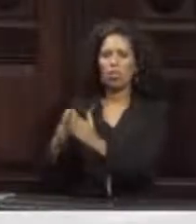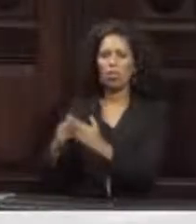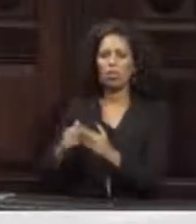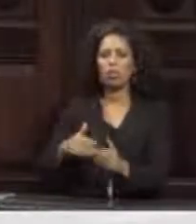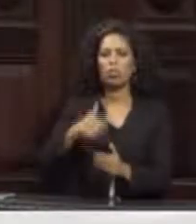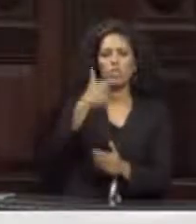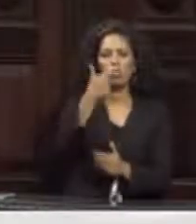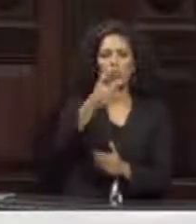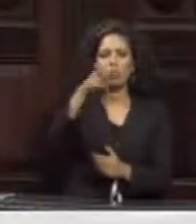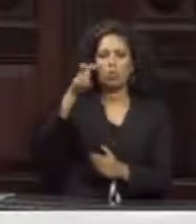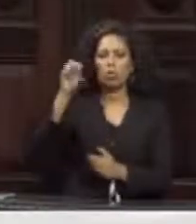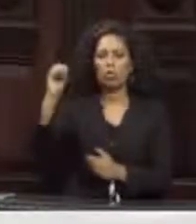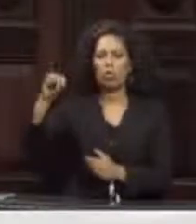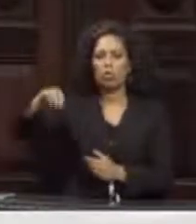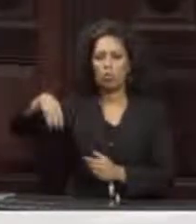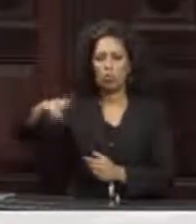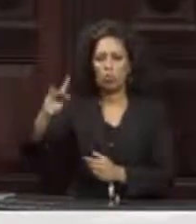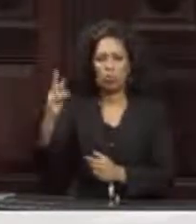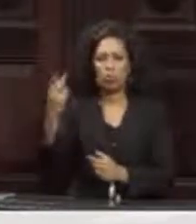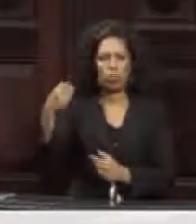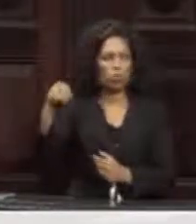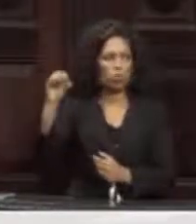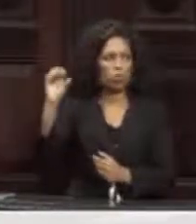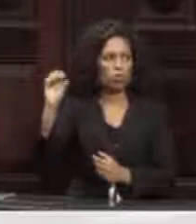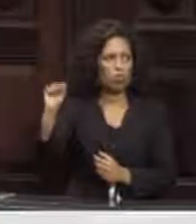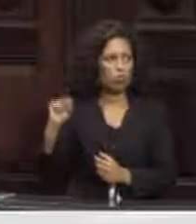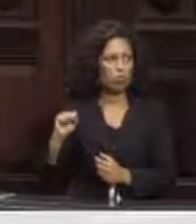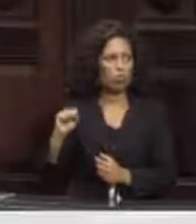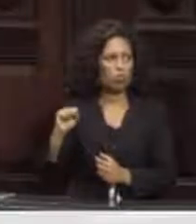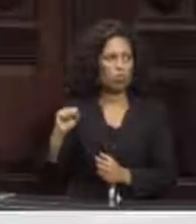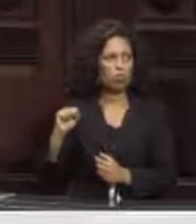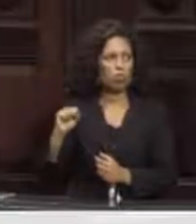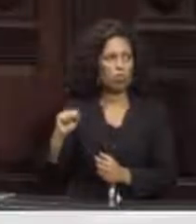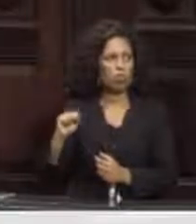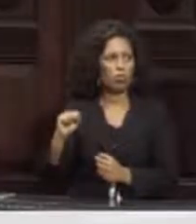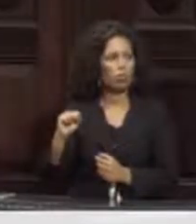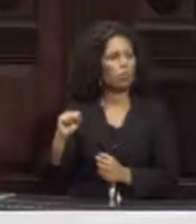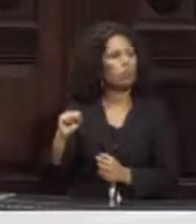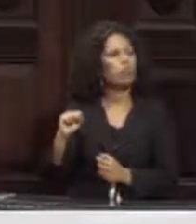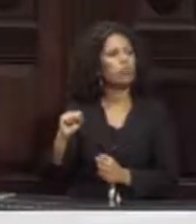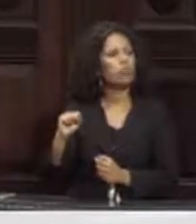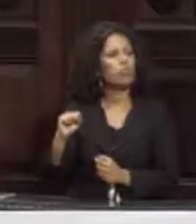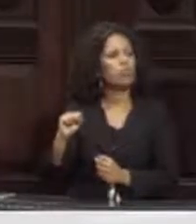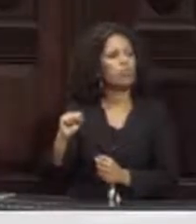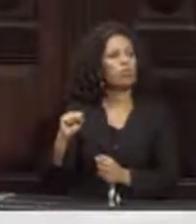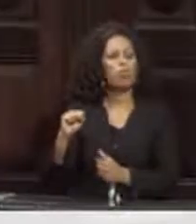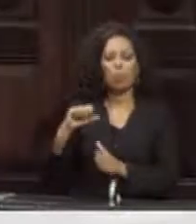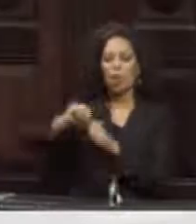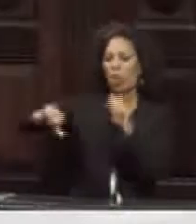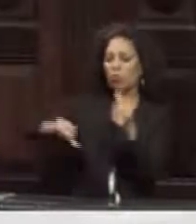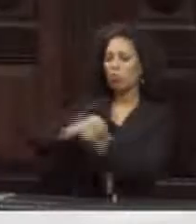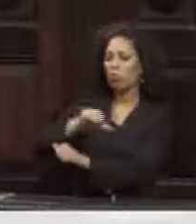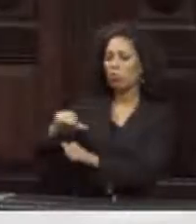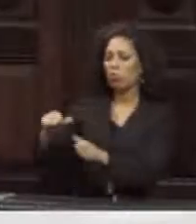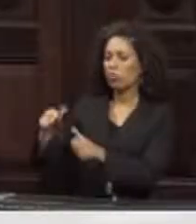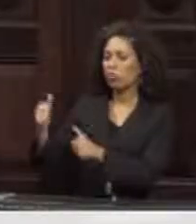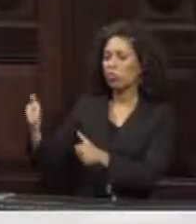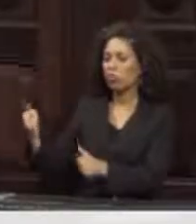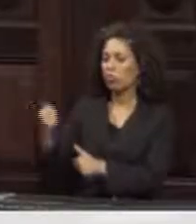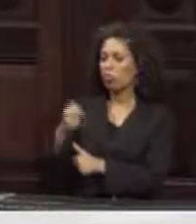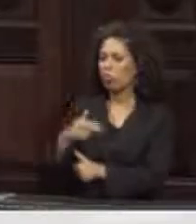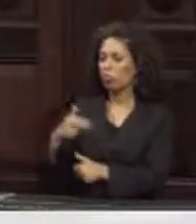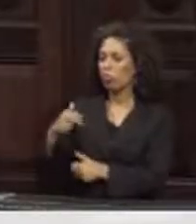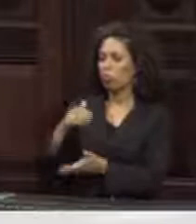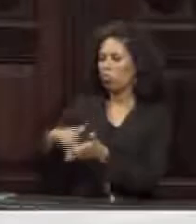250 milhões para tratar da atualização da Secretaria e